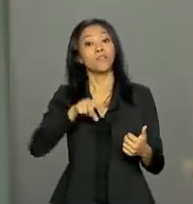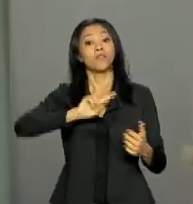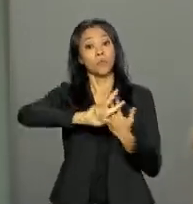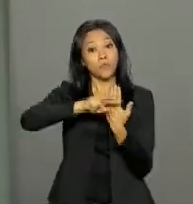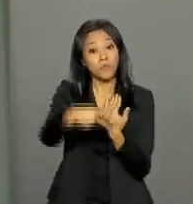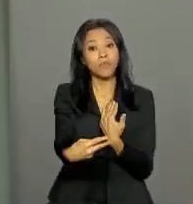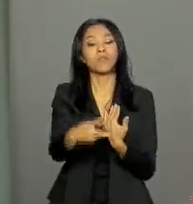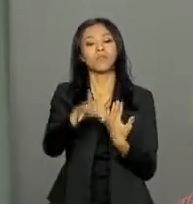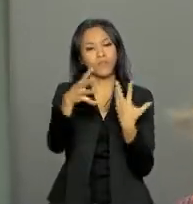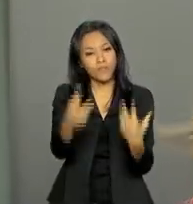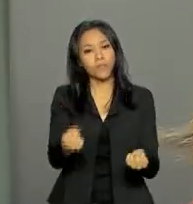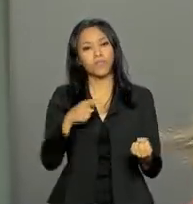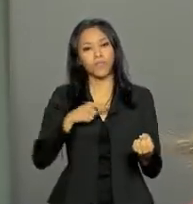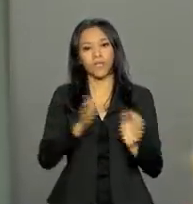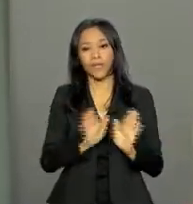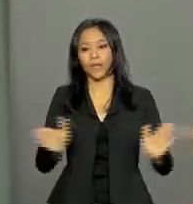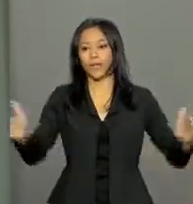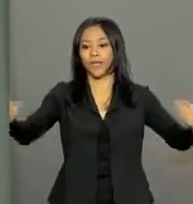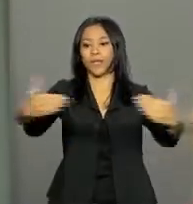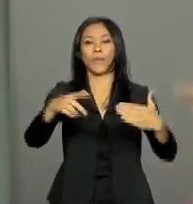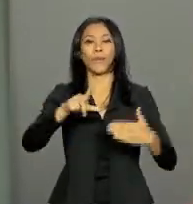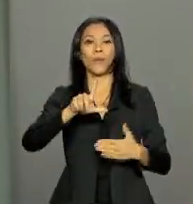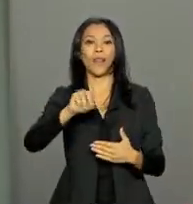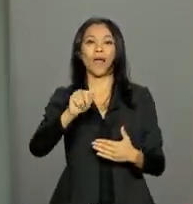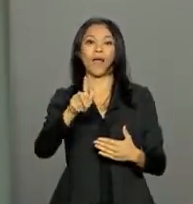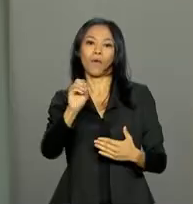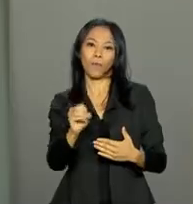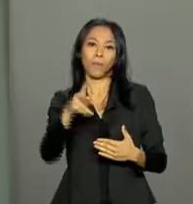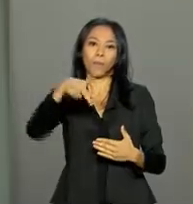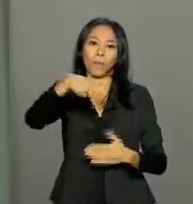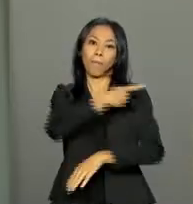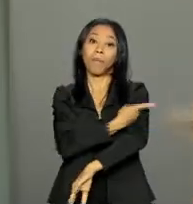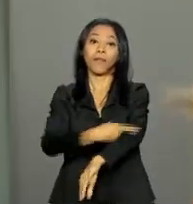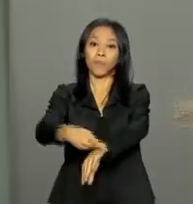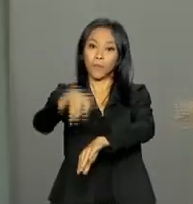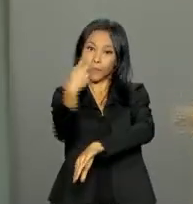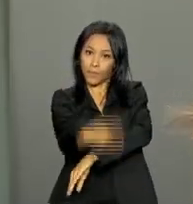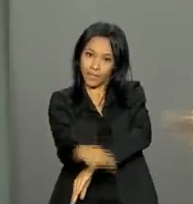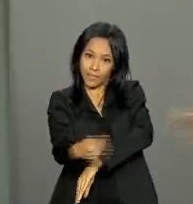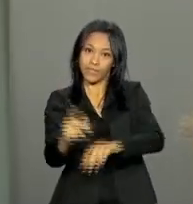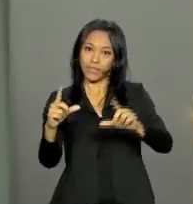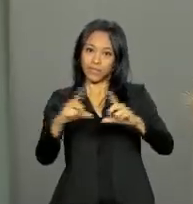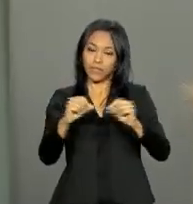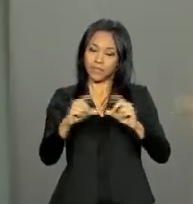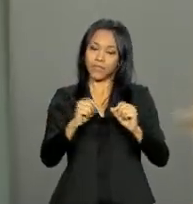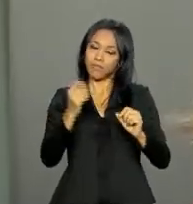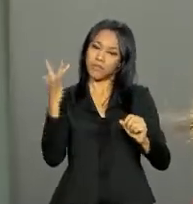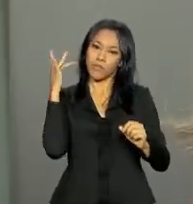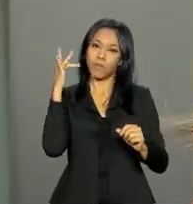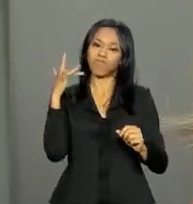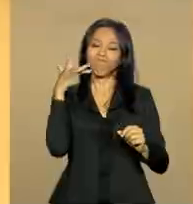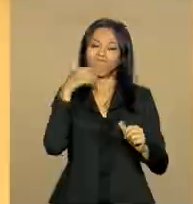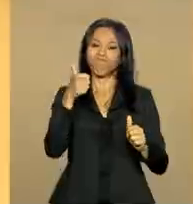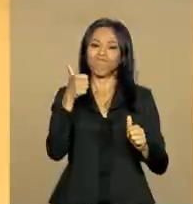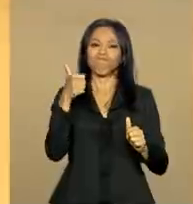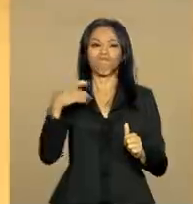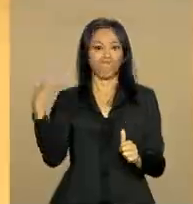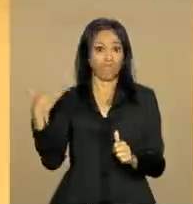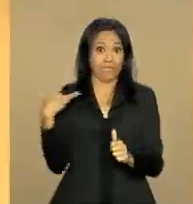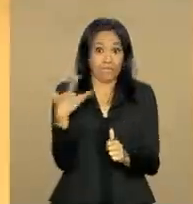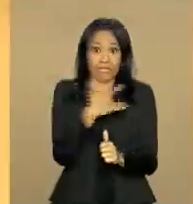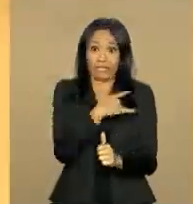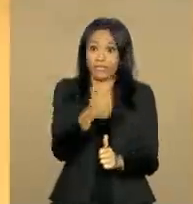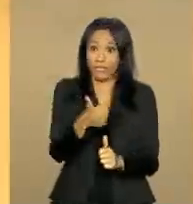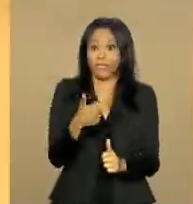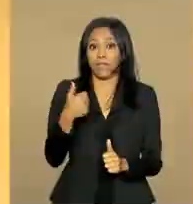gente vai ter o lago paranoá com quase uma qualidade da água melhore uma quantidade também satisfatório o problema não